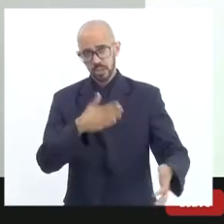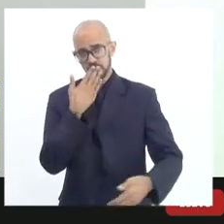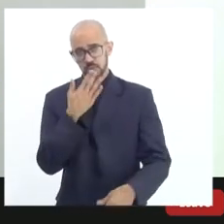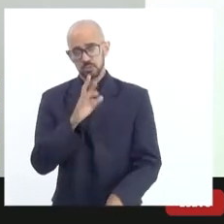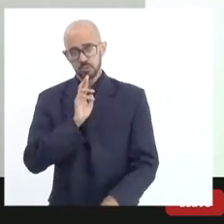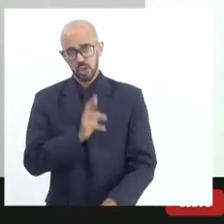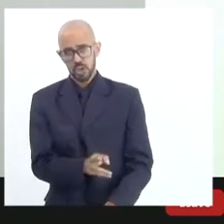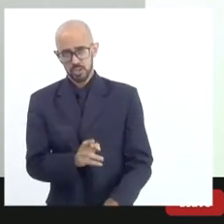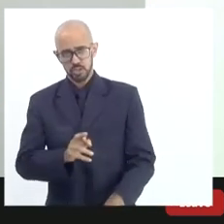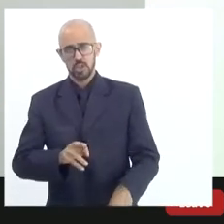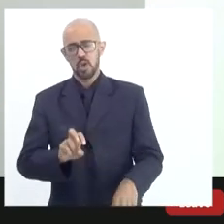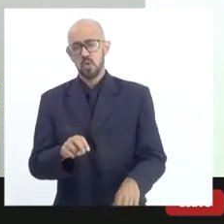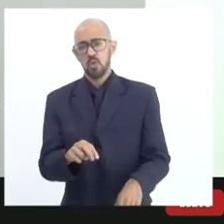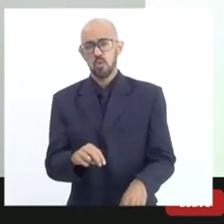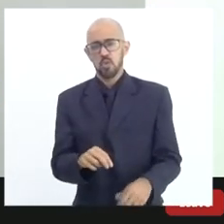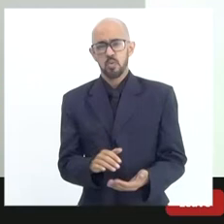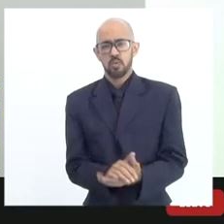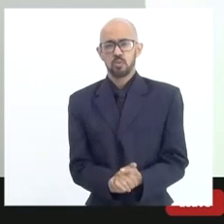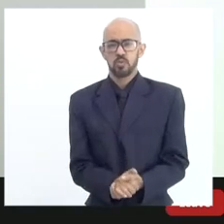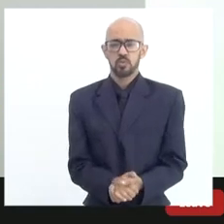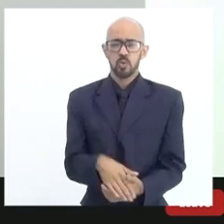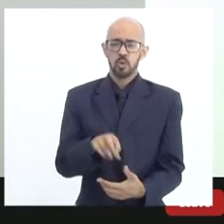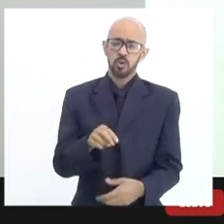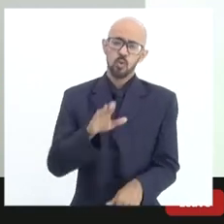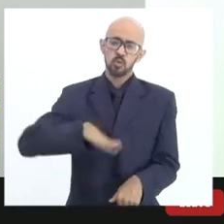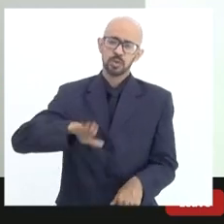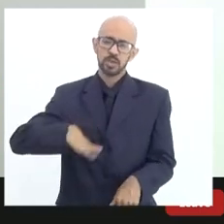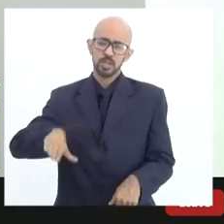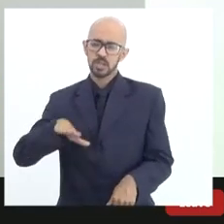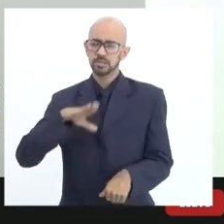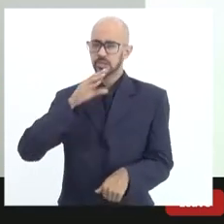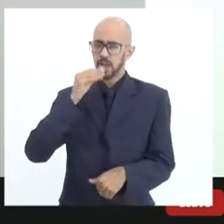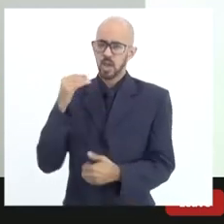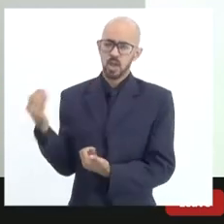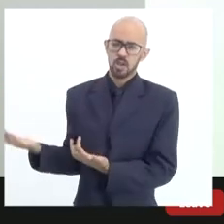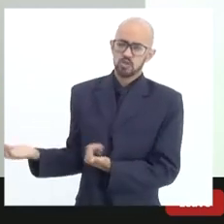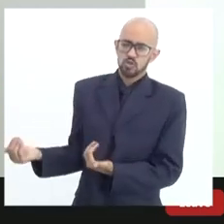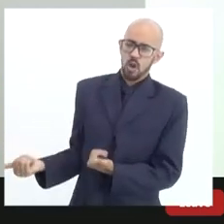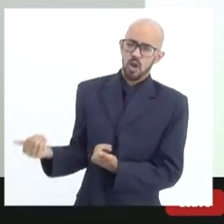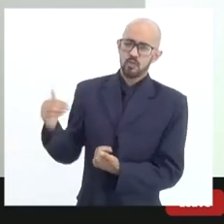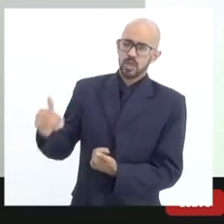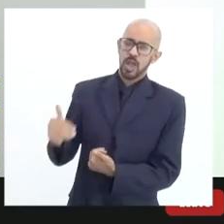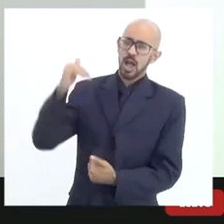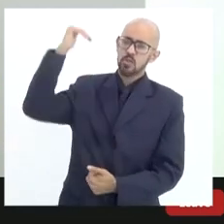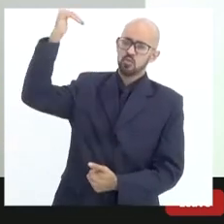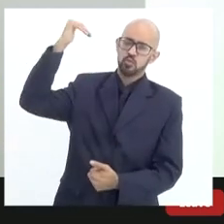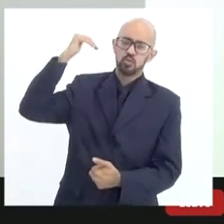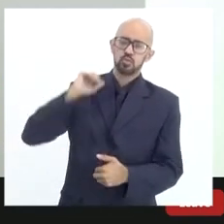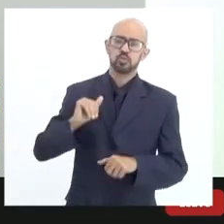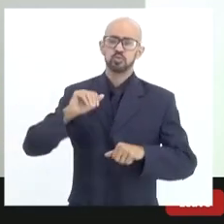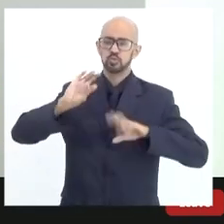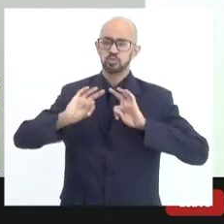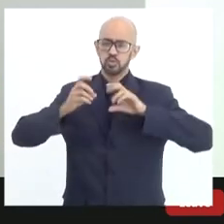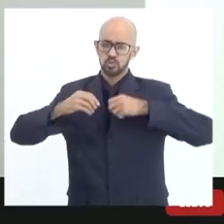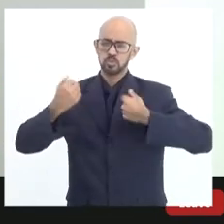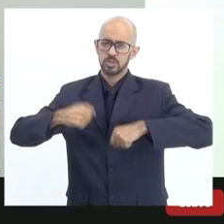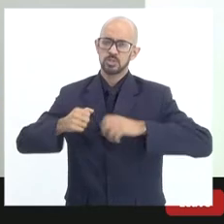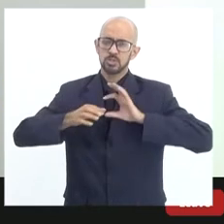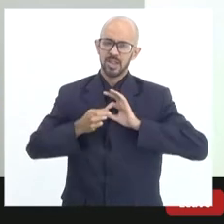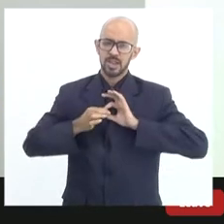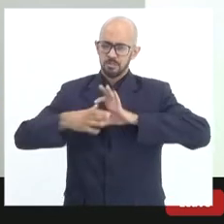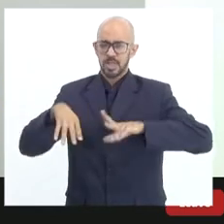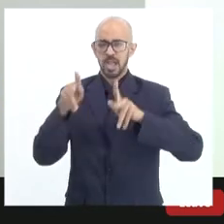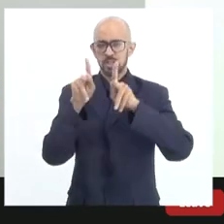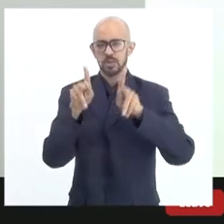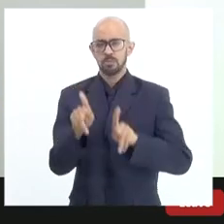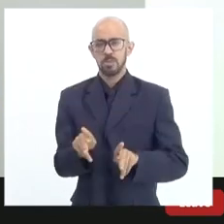que seja criança, seja adolescente, seja adulto, as pessoas precisam ter a liberdade e a paz,